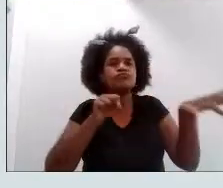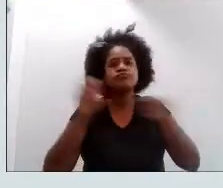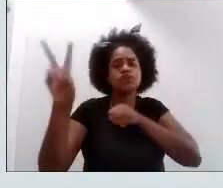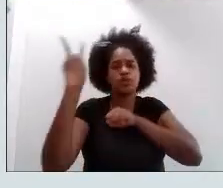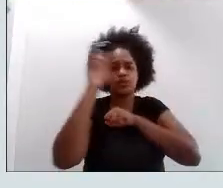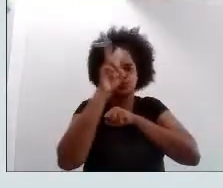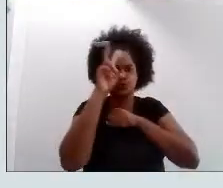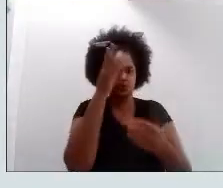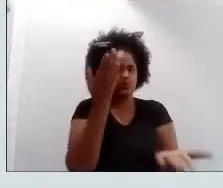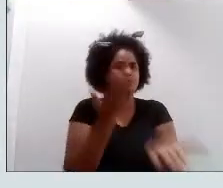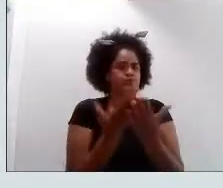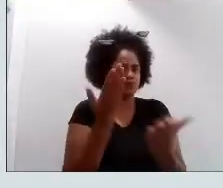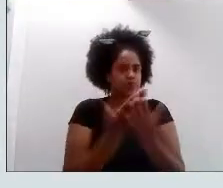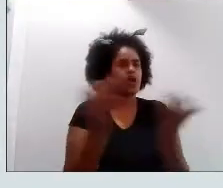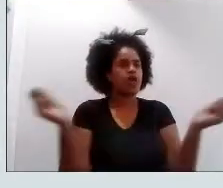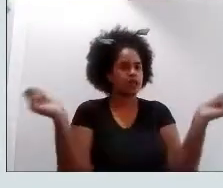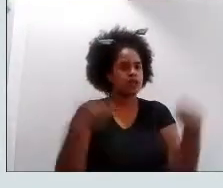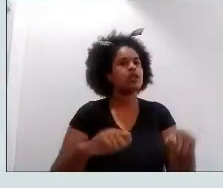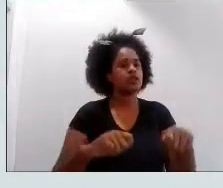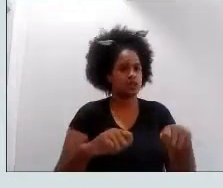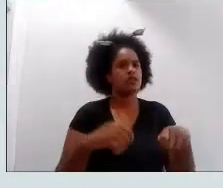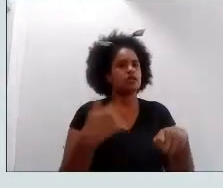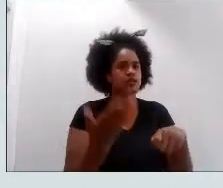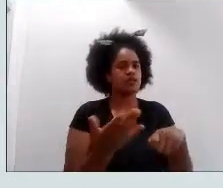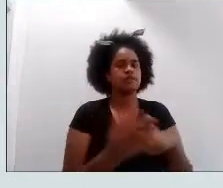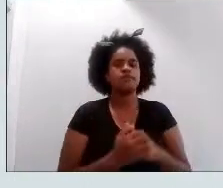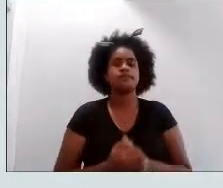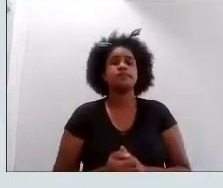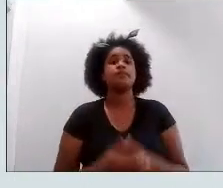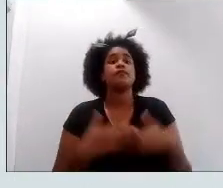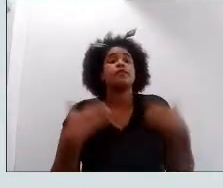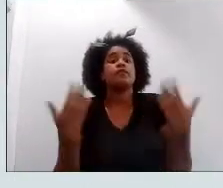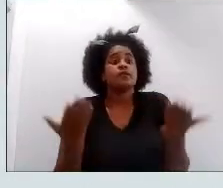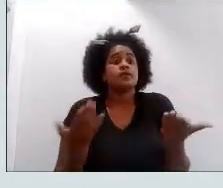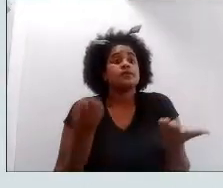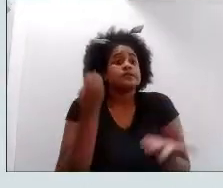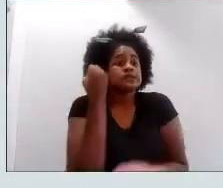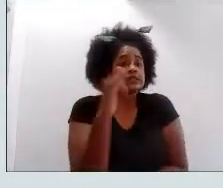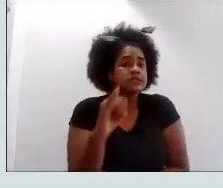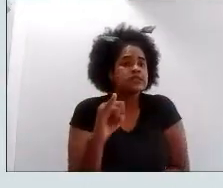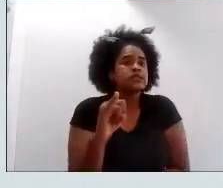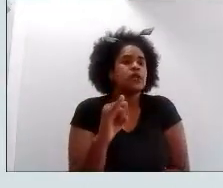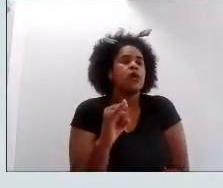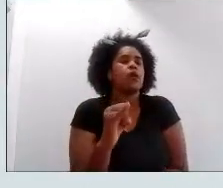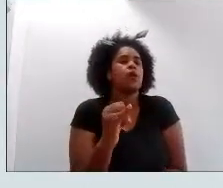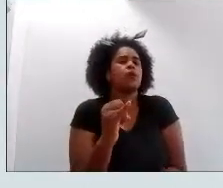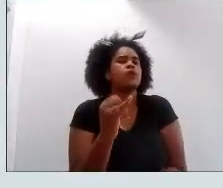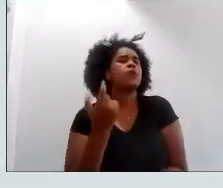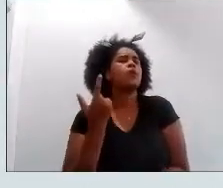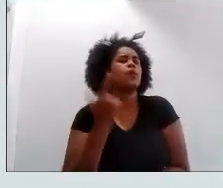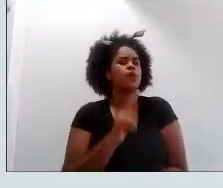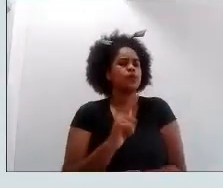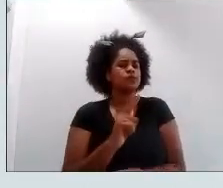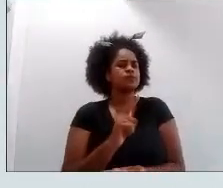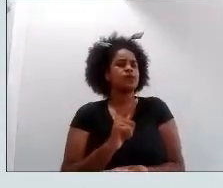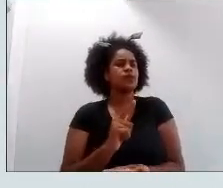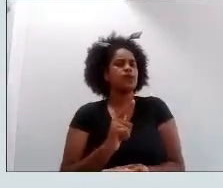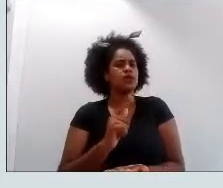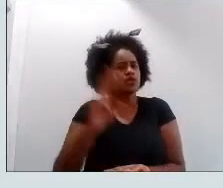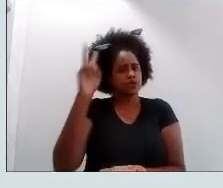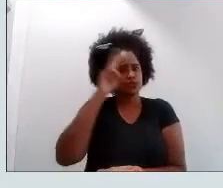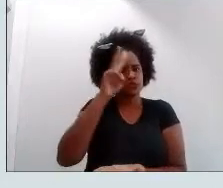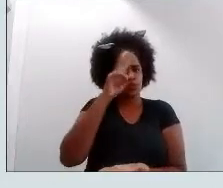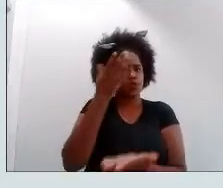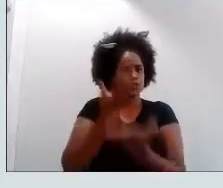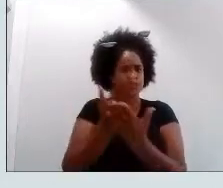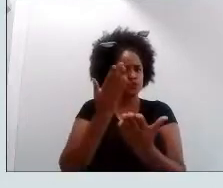a partir dessas inúmeras fontes. Então, se a gente consegue hoje estudar a história com tantas fontes,